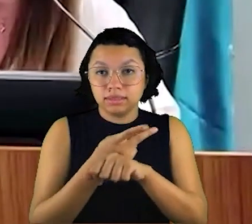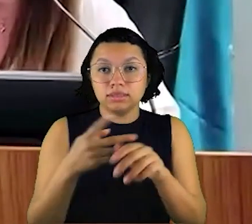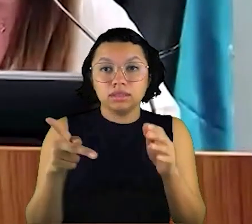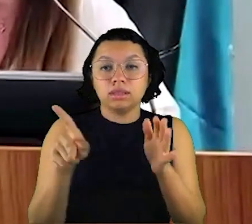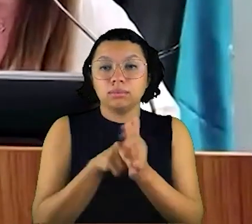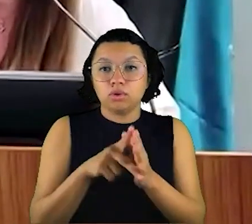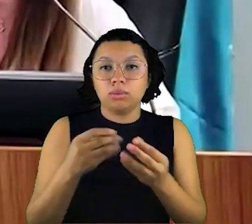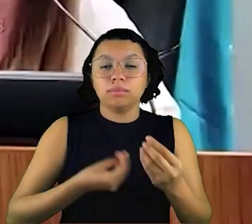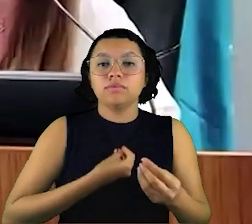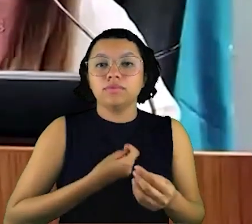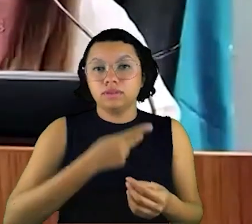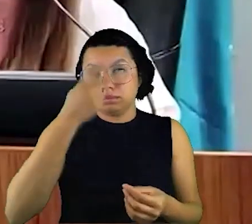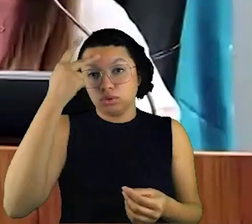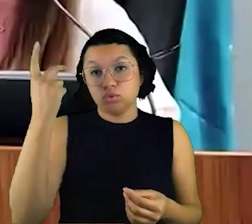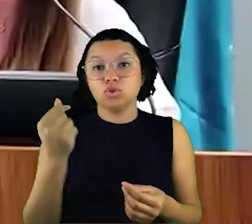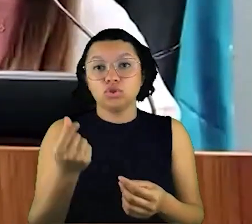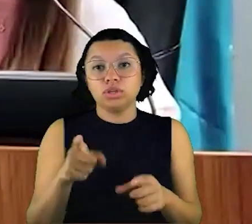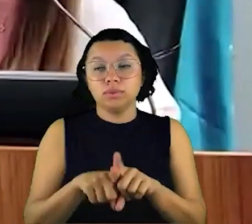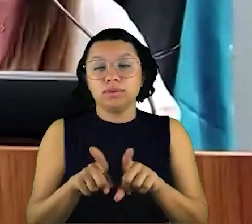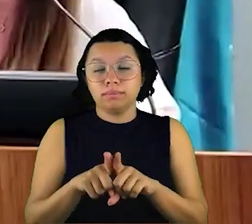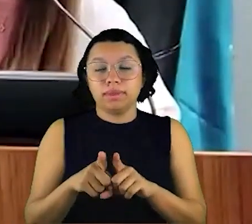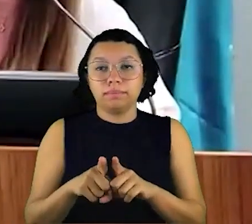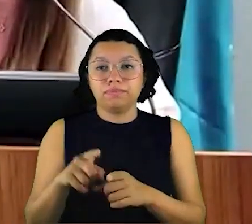Renajude. Ao invés de você fazer